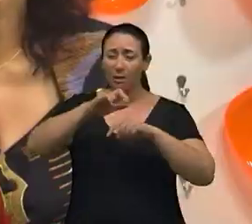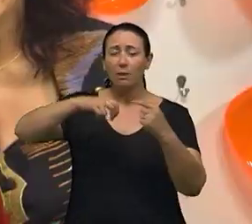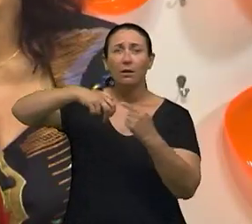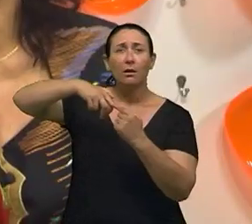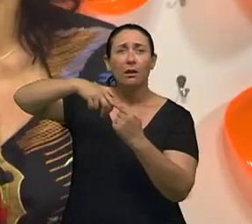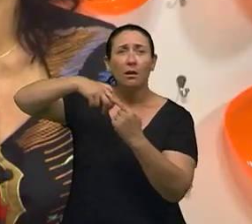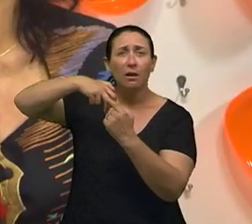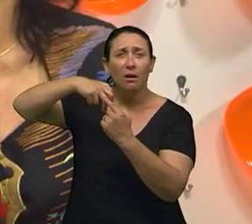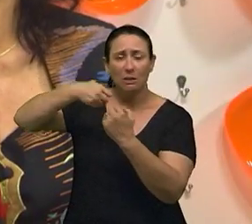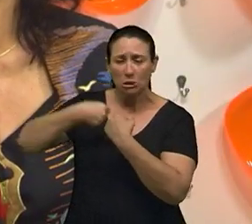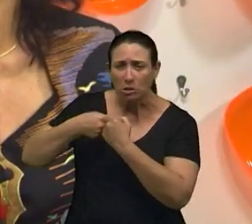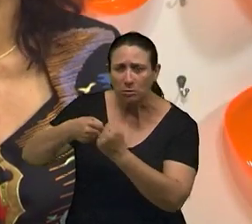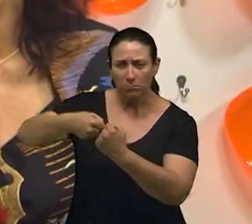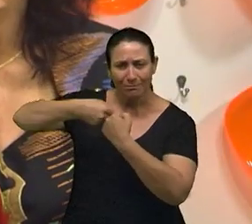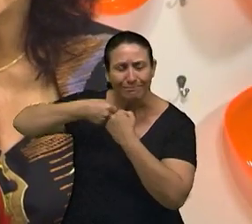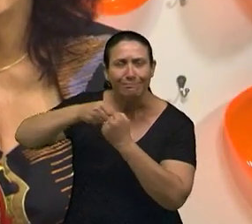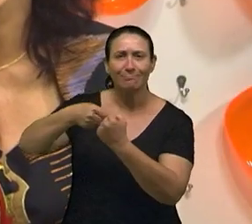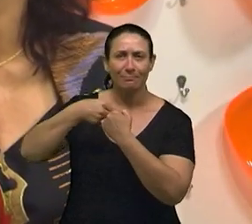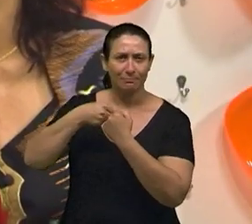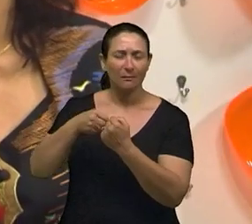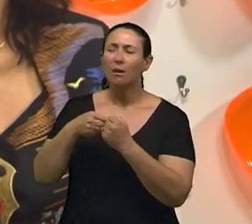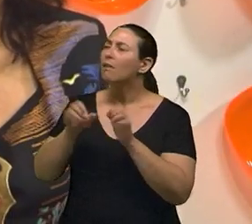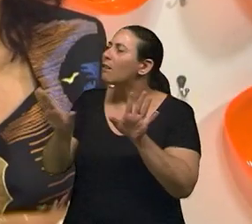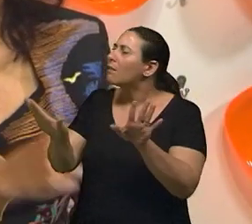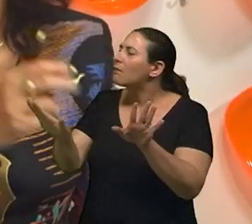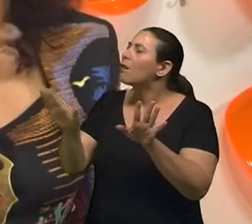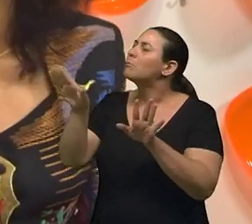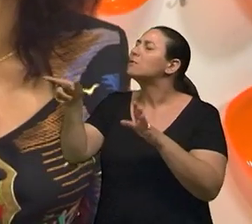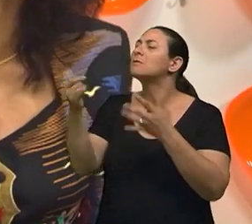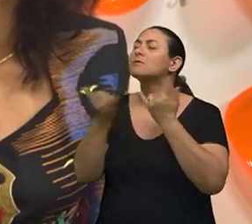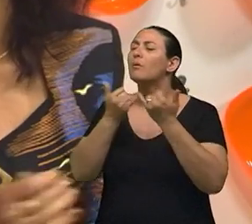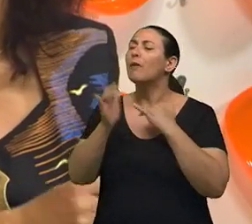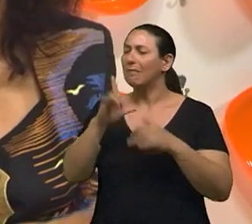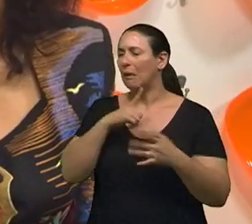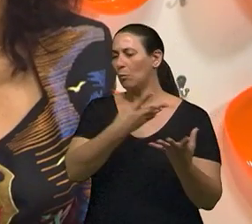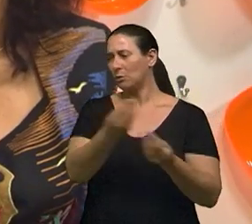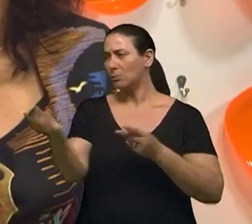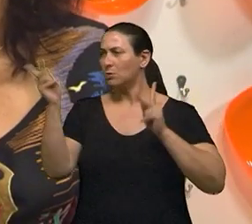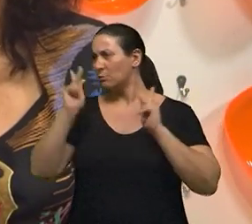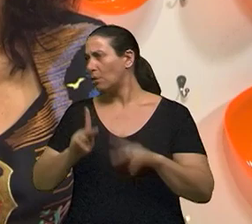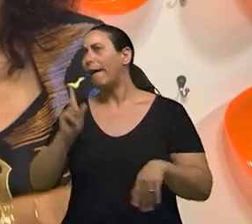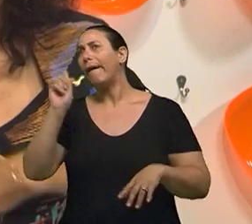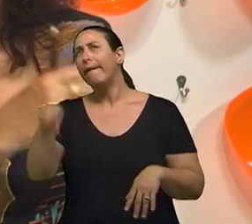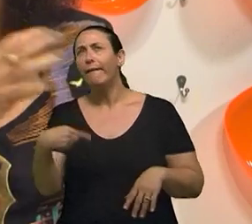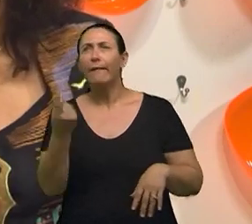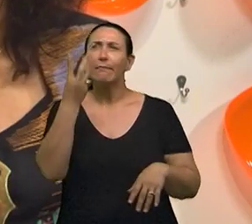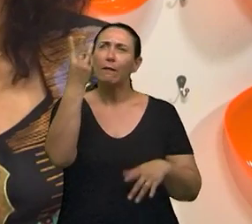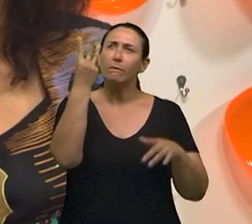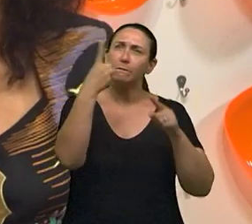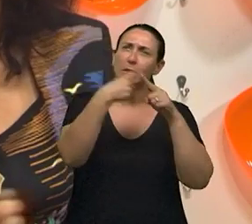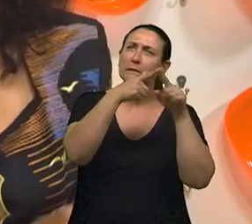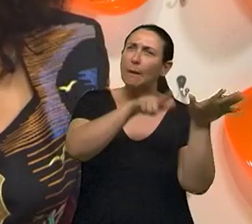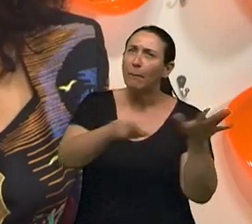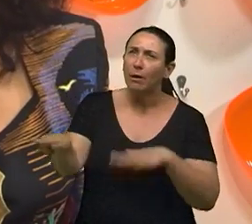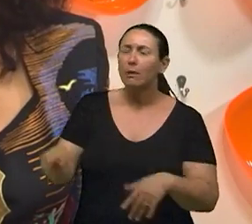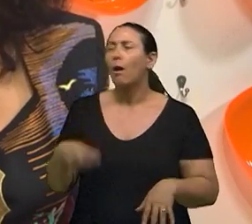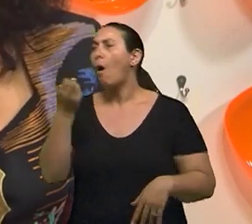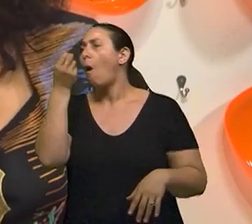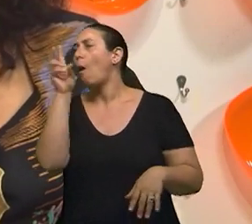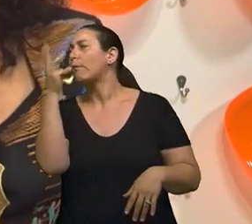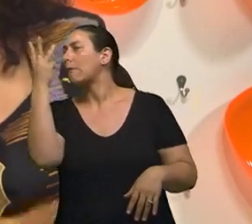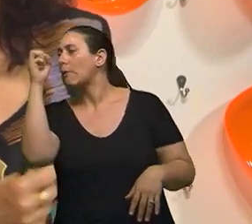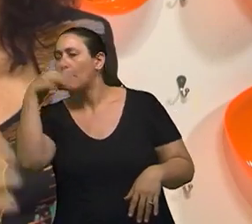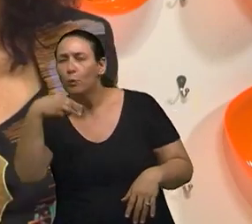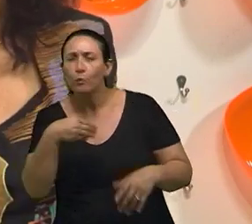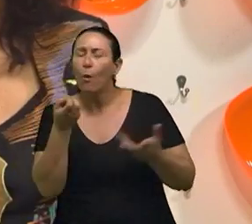só caminhar eh três vezes por semana meia hora que nem tem muitas regras aí que dizem ou todos os dias di um